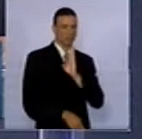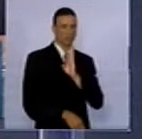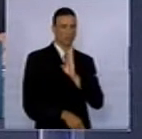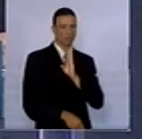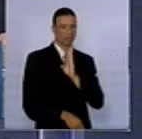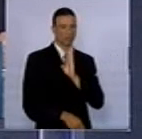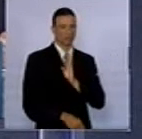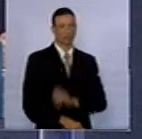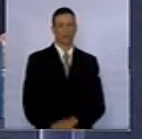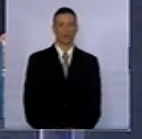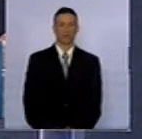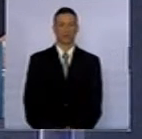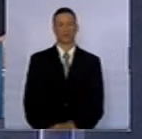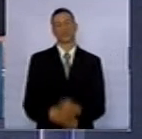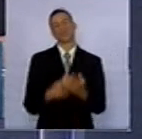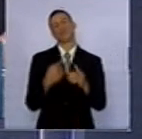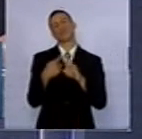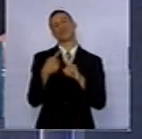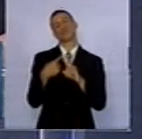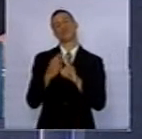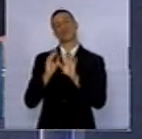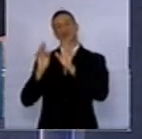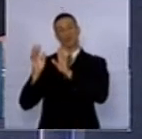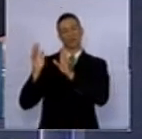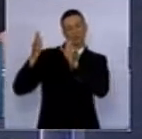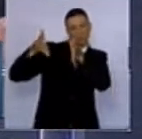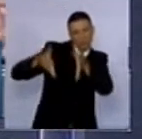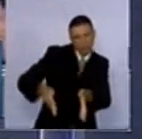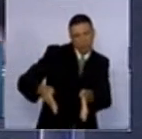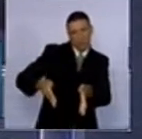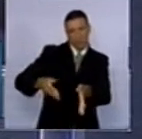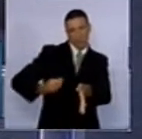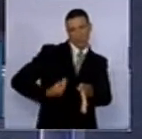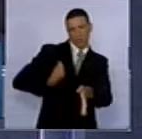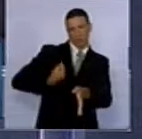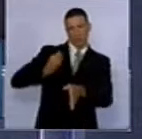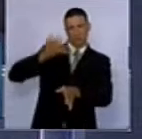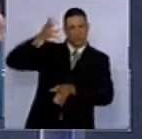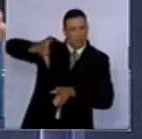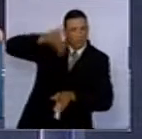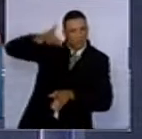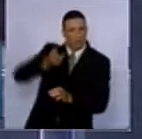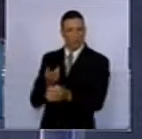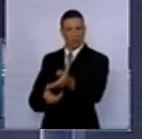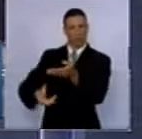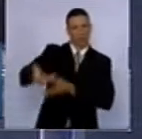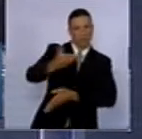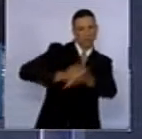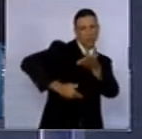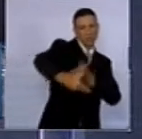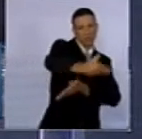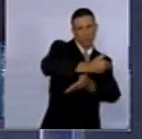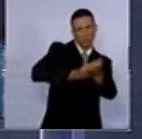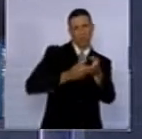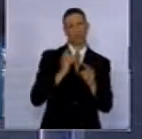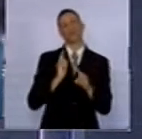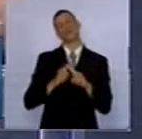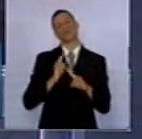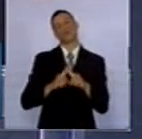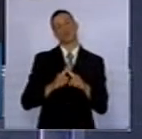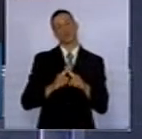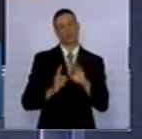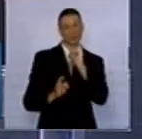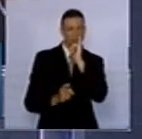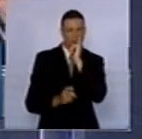gratuita Por que que a gente tá aqui hoje pleiteando que no mundo multiplataforma a gente possa operar